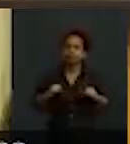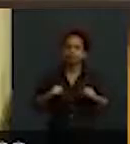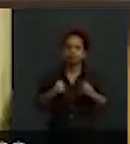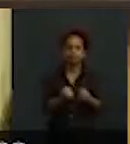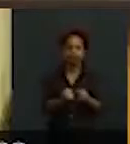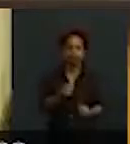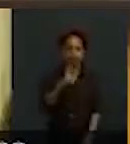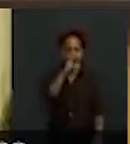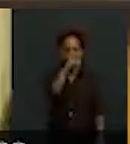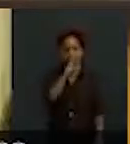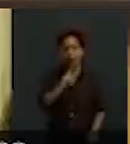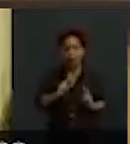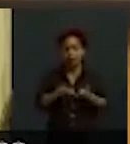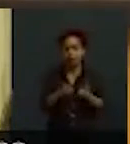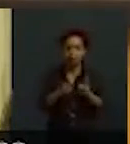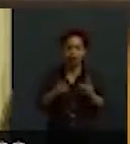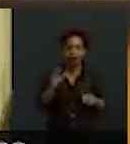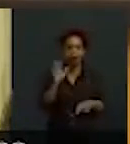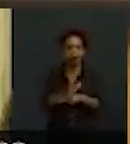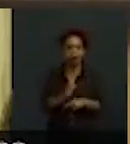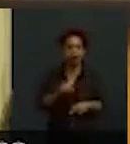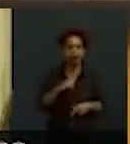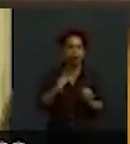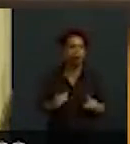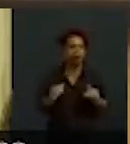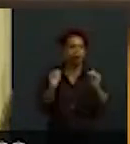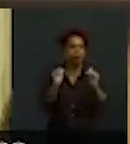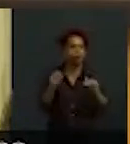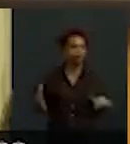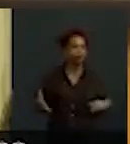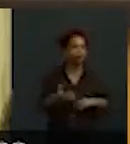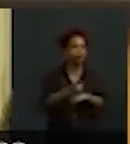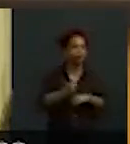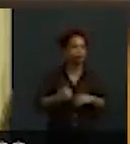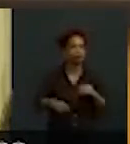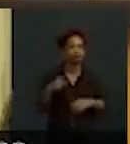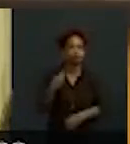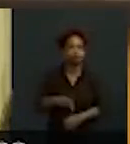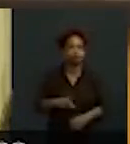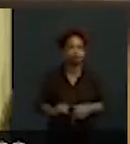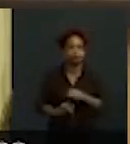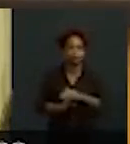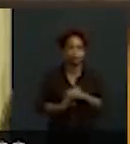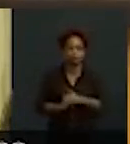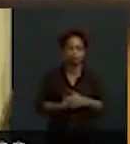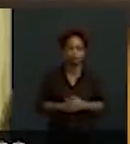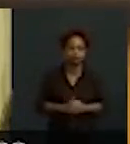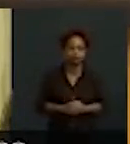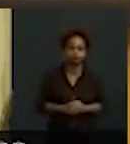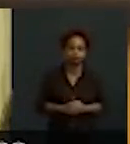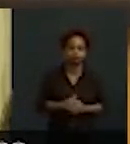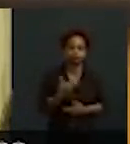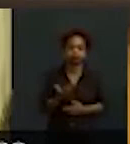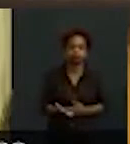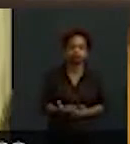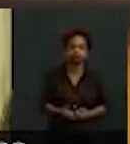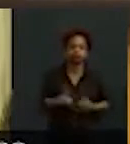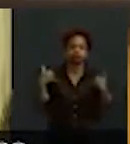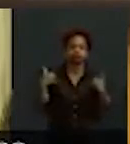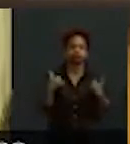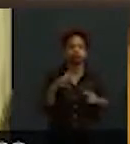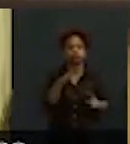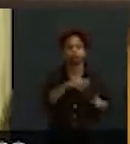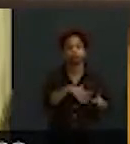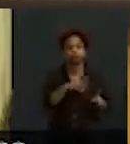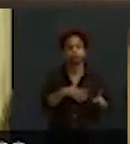perseverança, têm contribuído para o engrandecimento dessa instituição. Essa homenagem